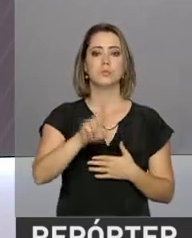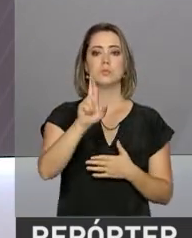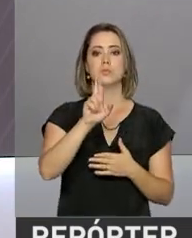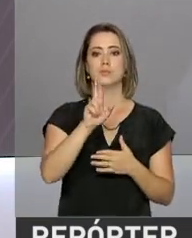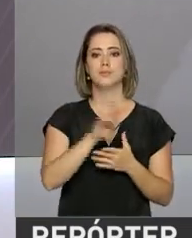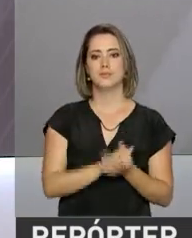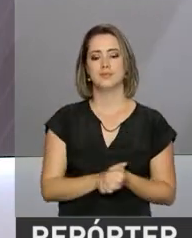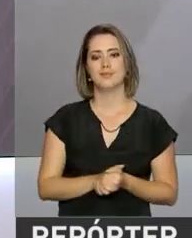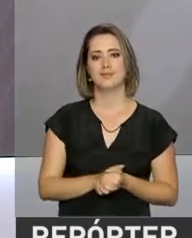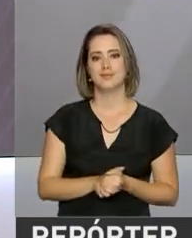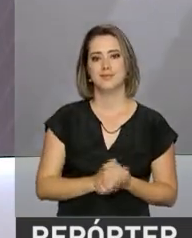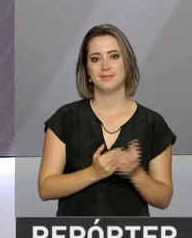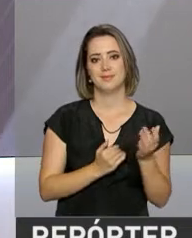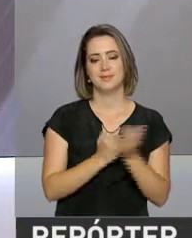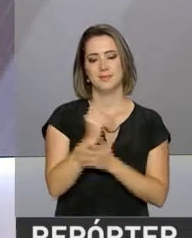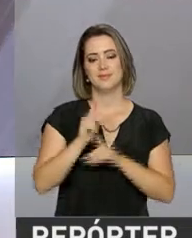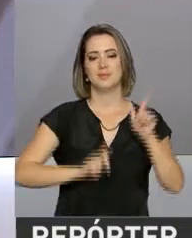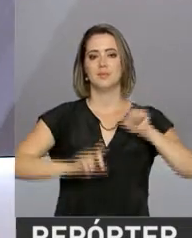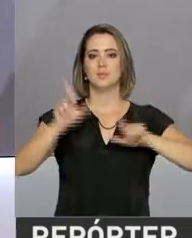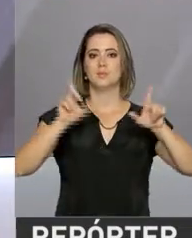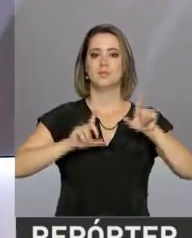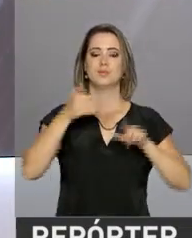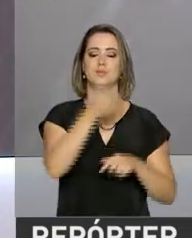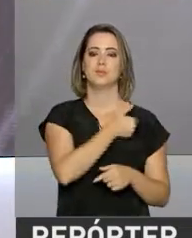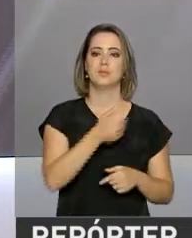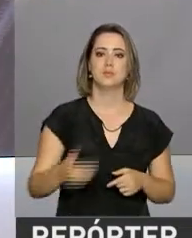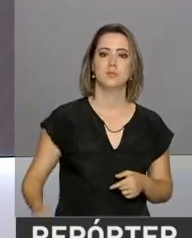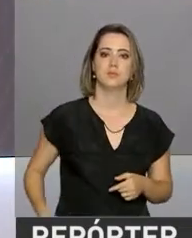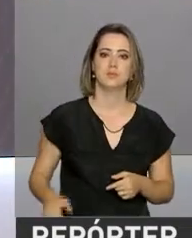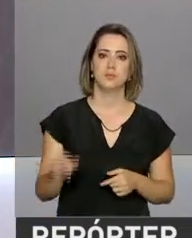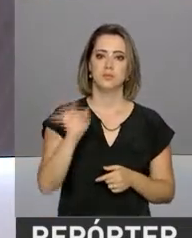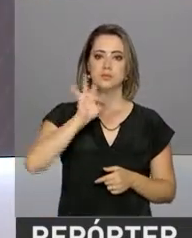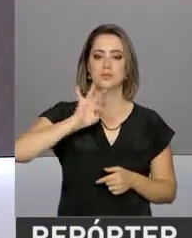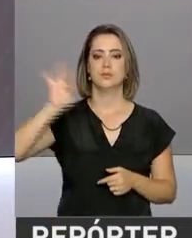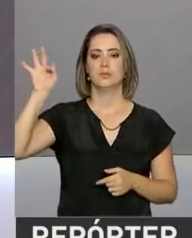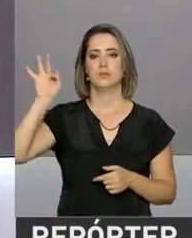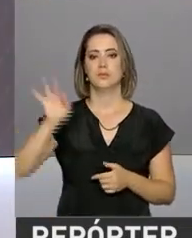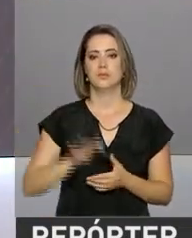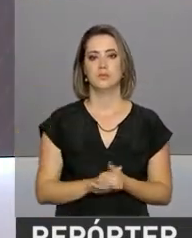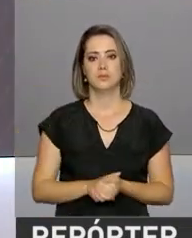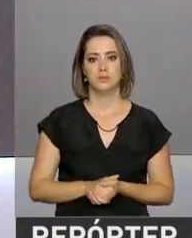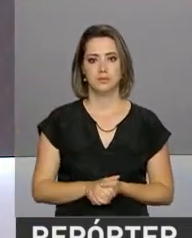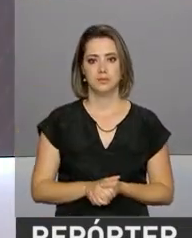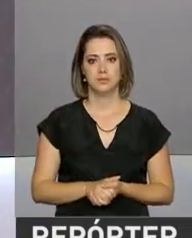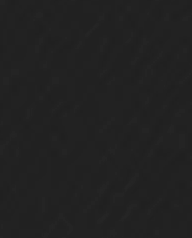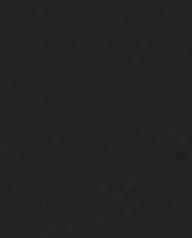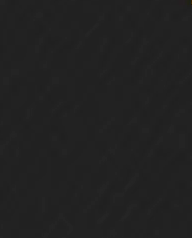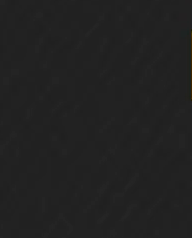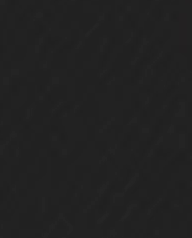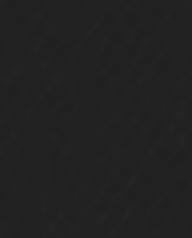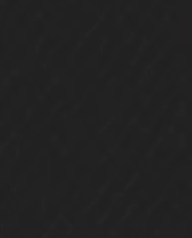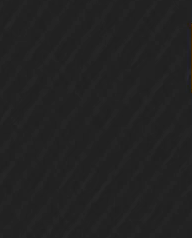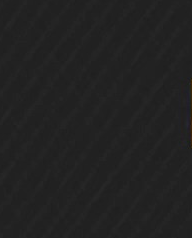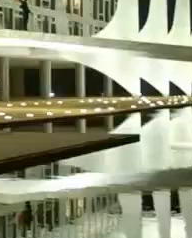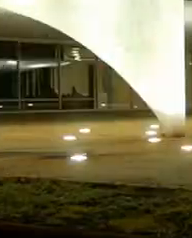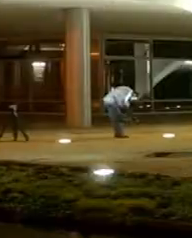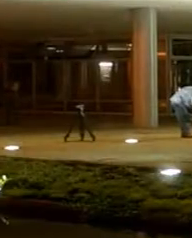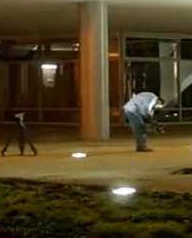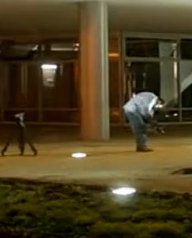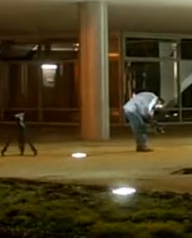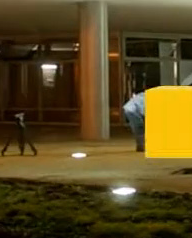do Repórter NBR. Continue com a gente aqui na NBR, a TV do Governo Federal.